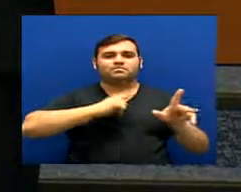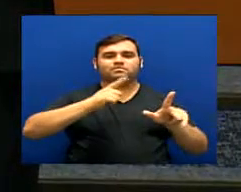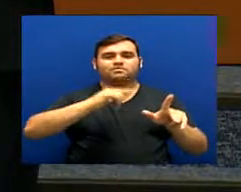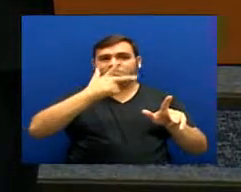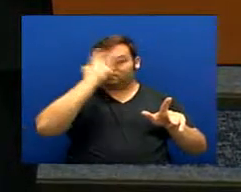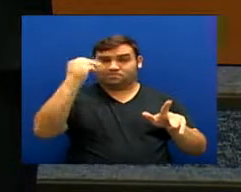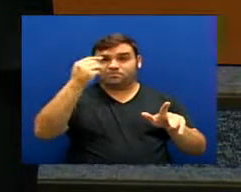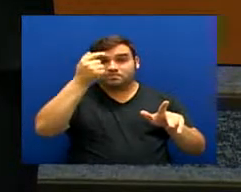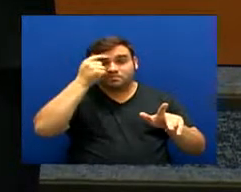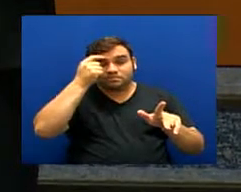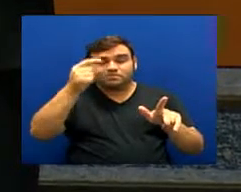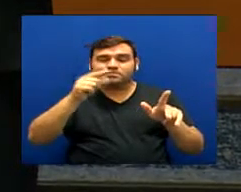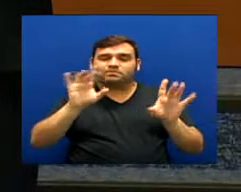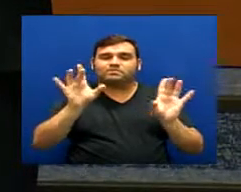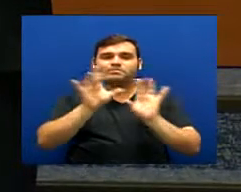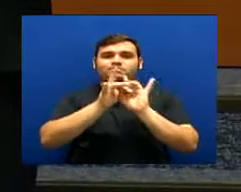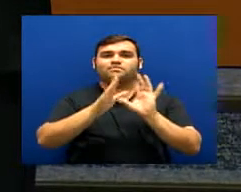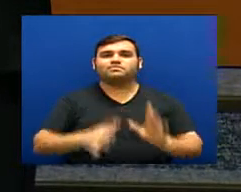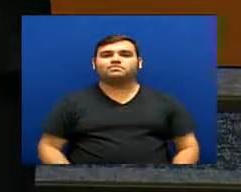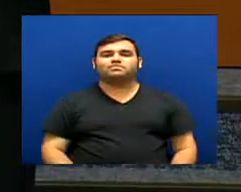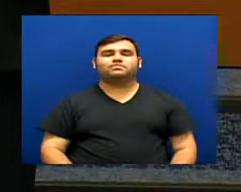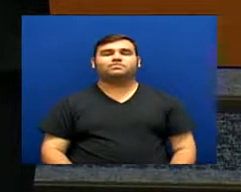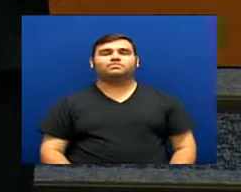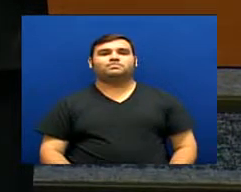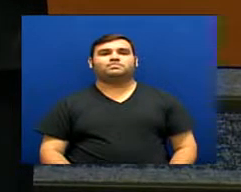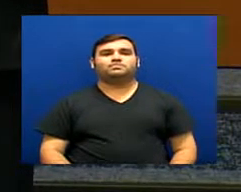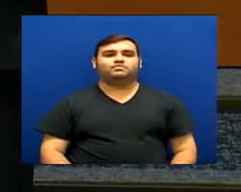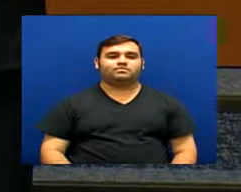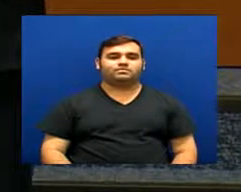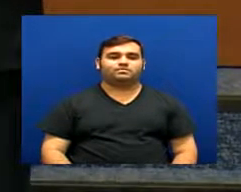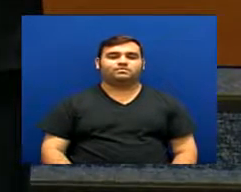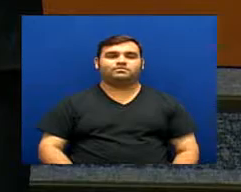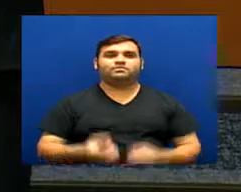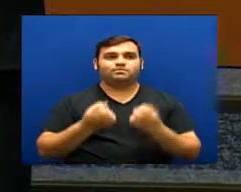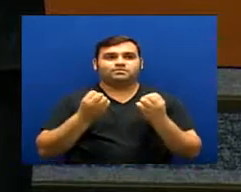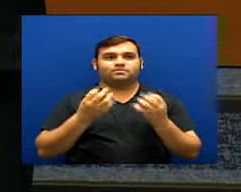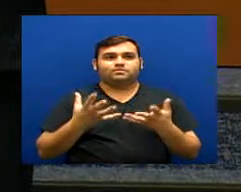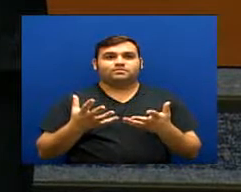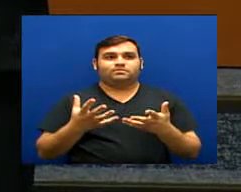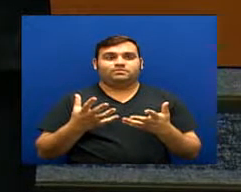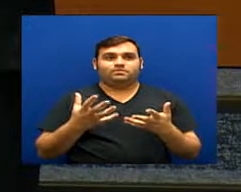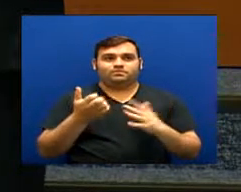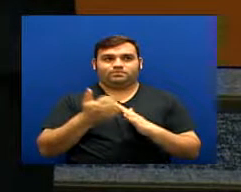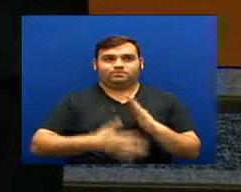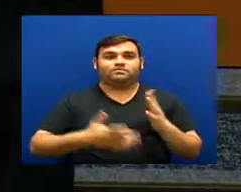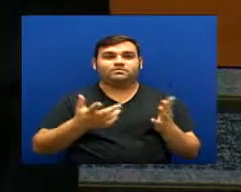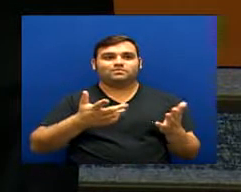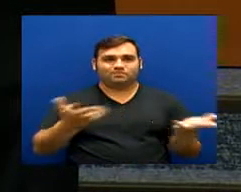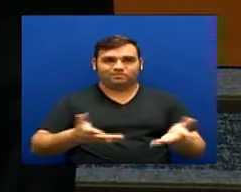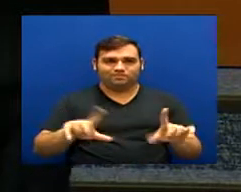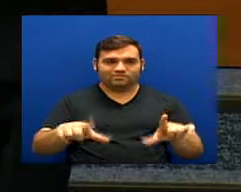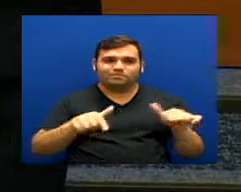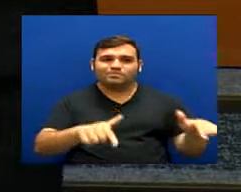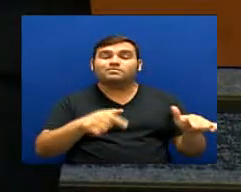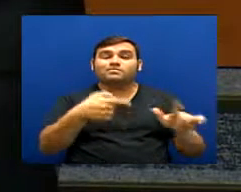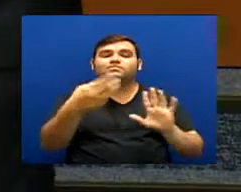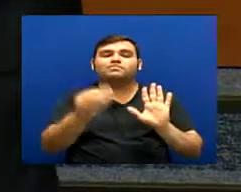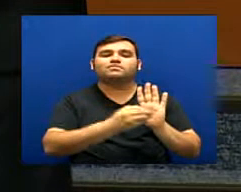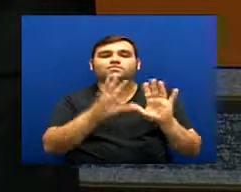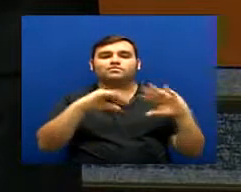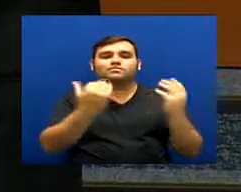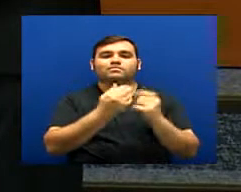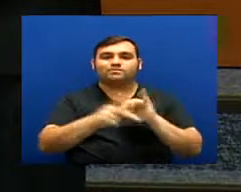né, de impressão da Bíblia no mundo, com mais de 30 mil exemplares dia, né,